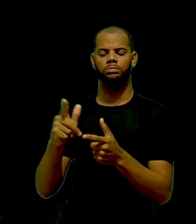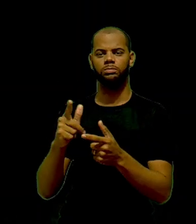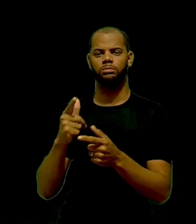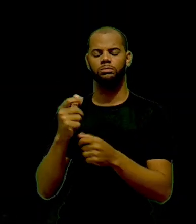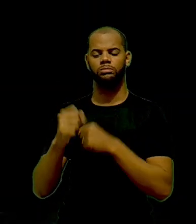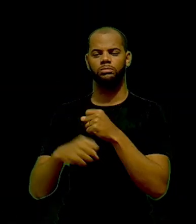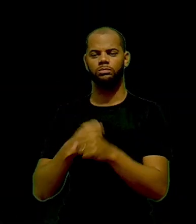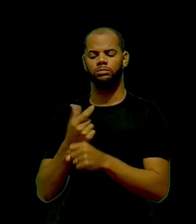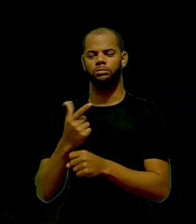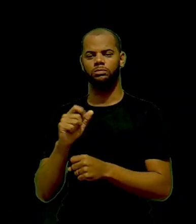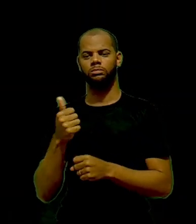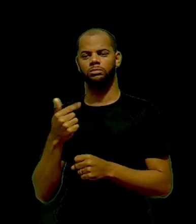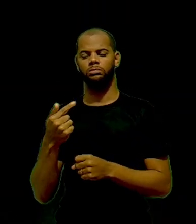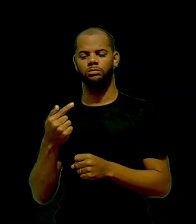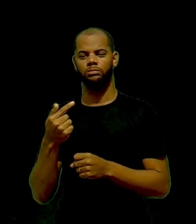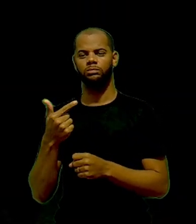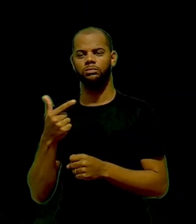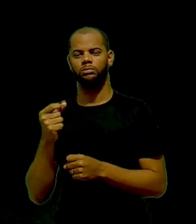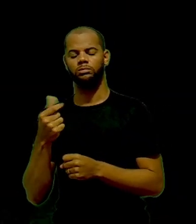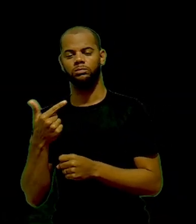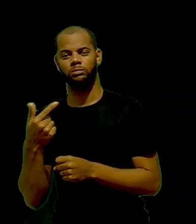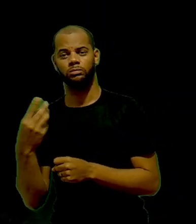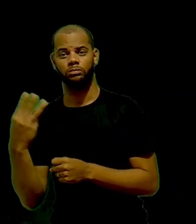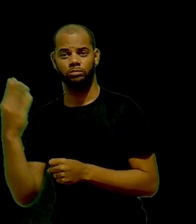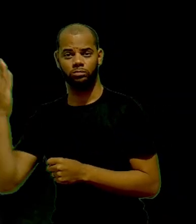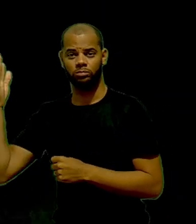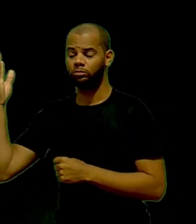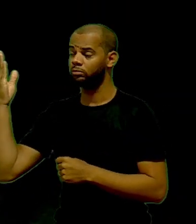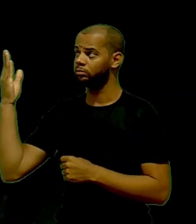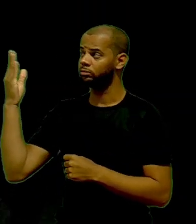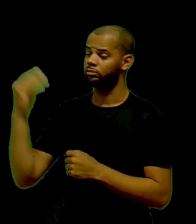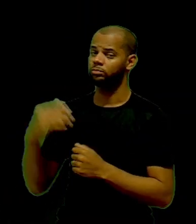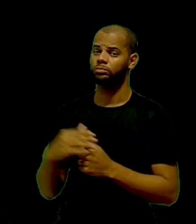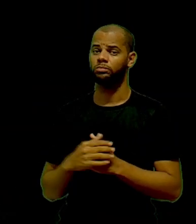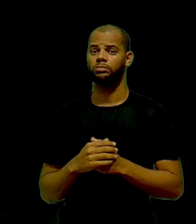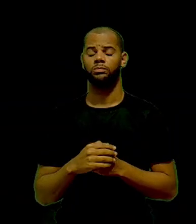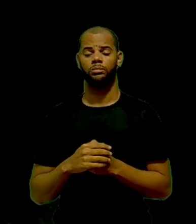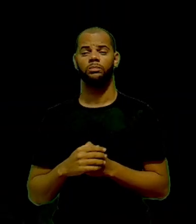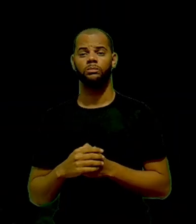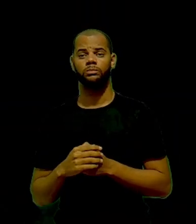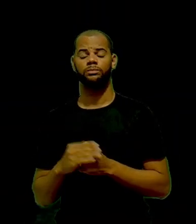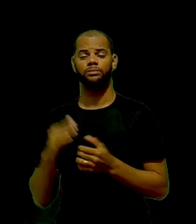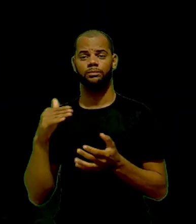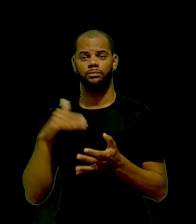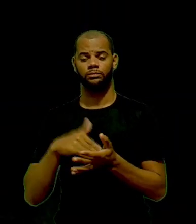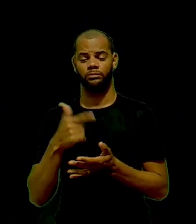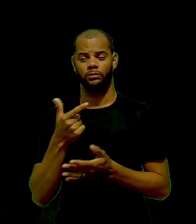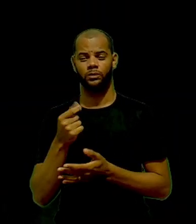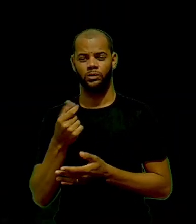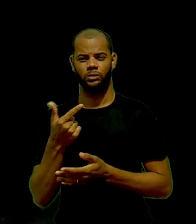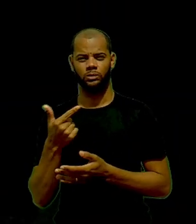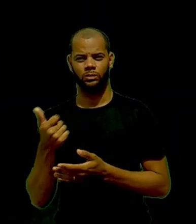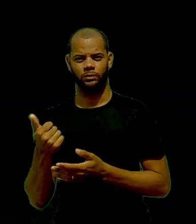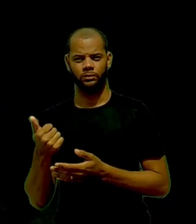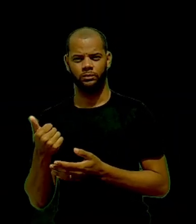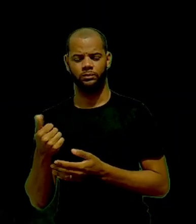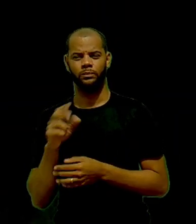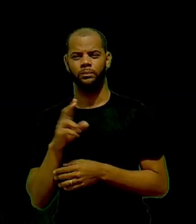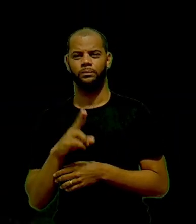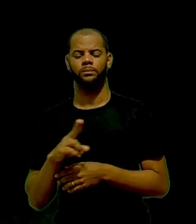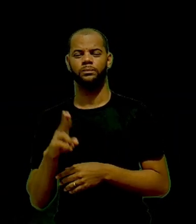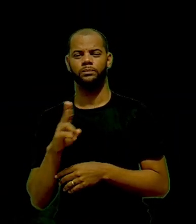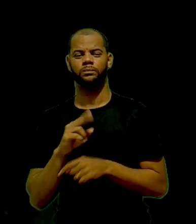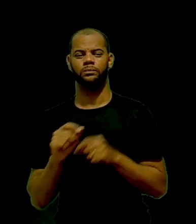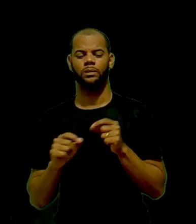2017 a 2023. Ela era, até 2021, ela era muito usada